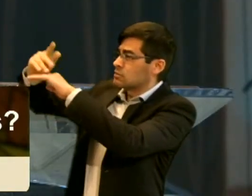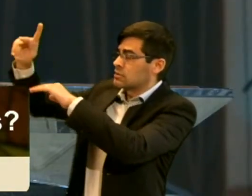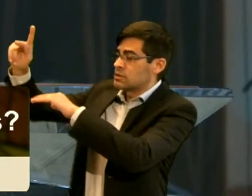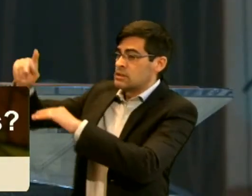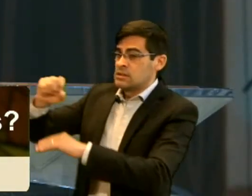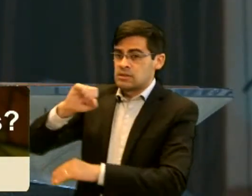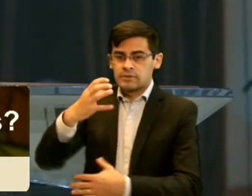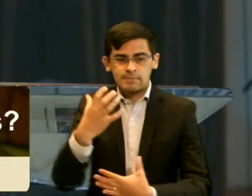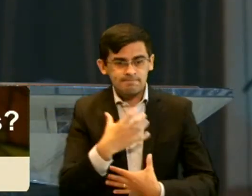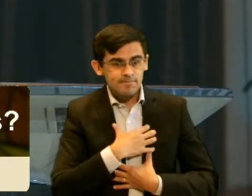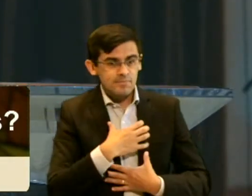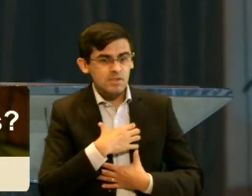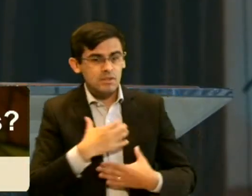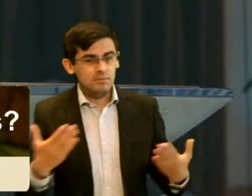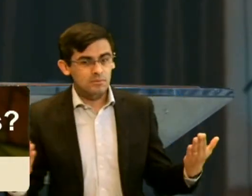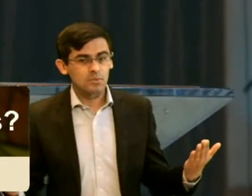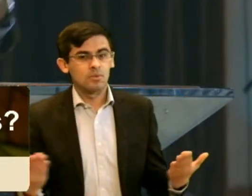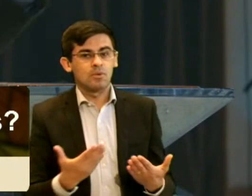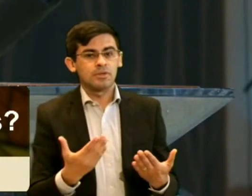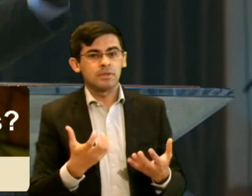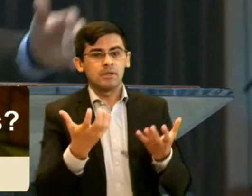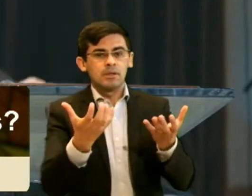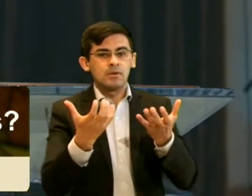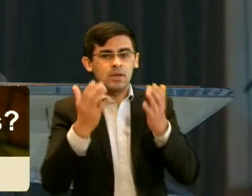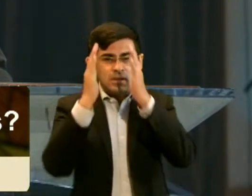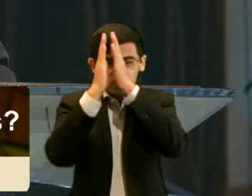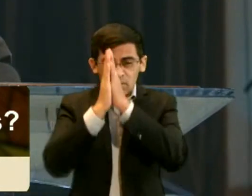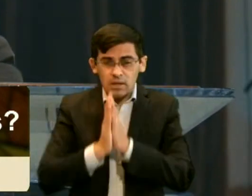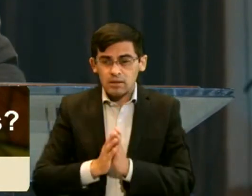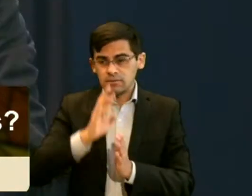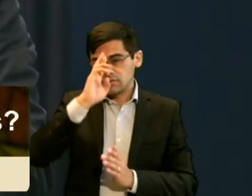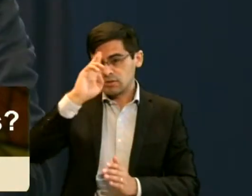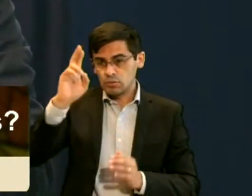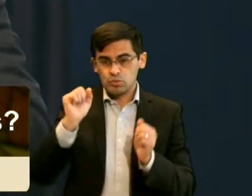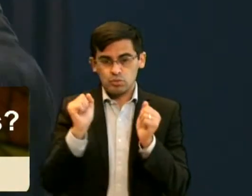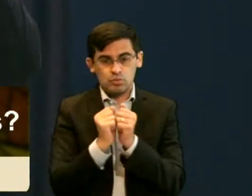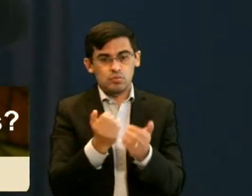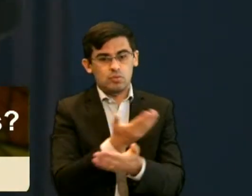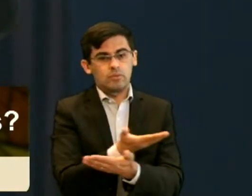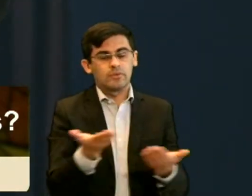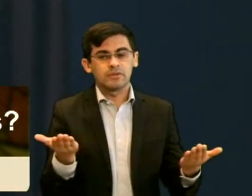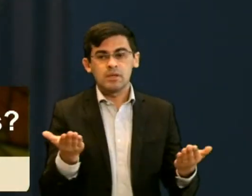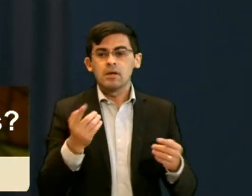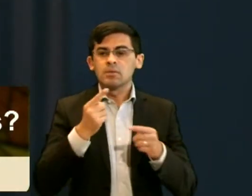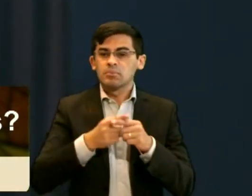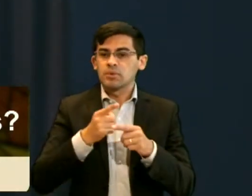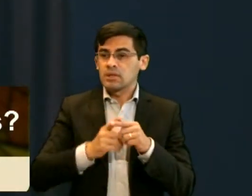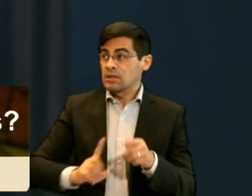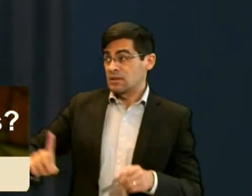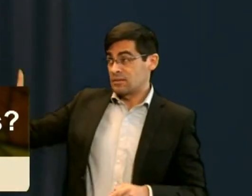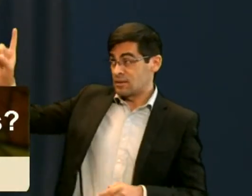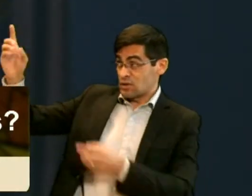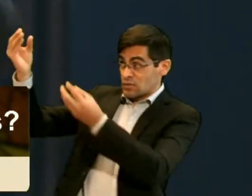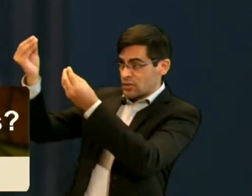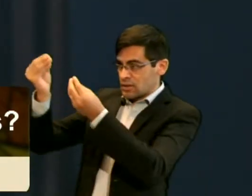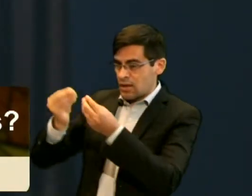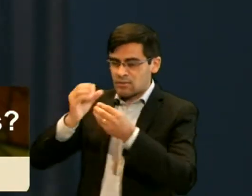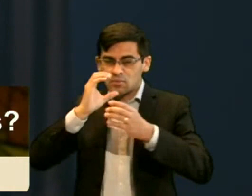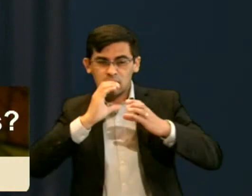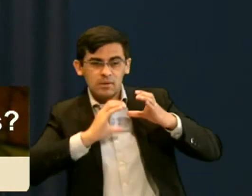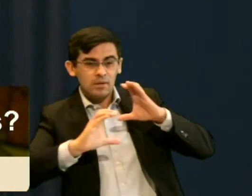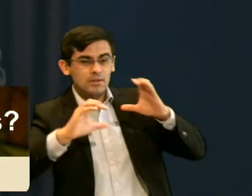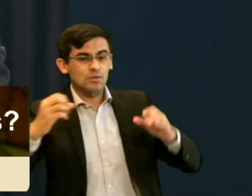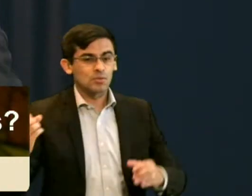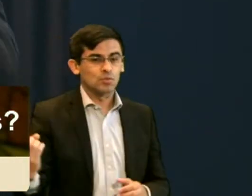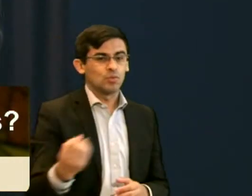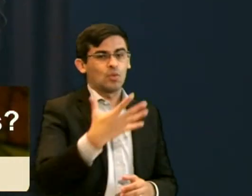o teu sentimento hoje, eu queria adorar a Deus junto com você. Ele vai colocar um cântico novo nas